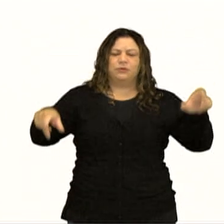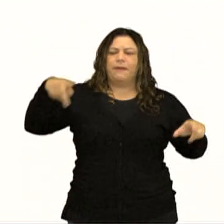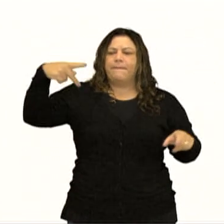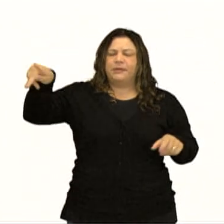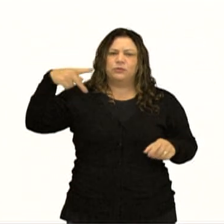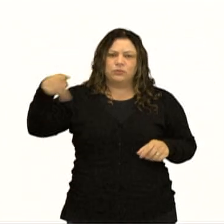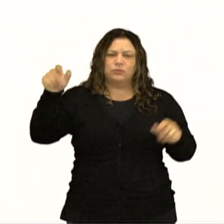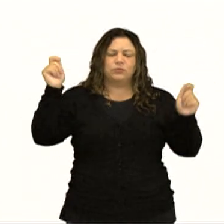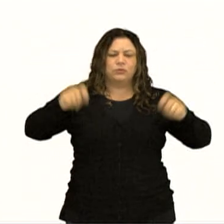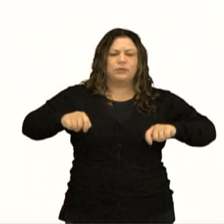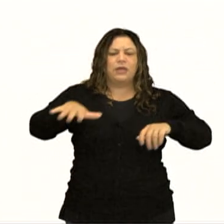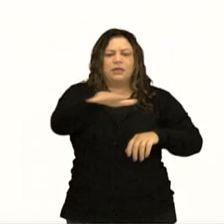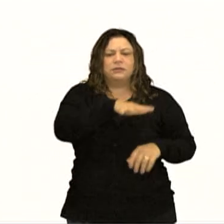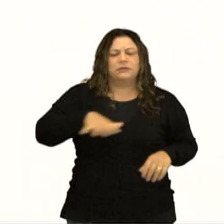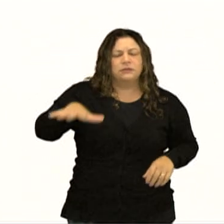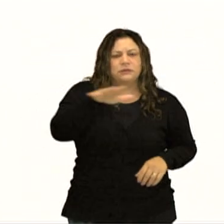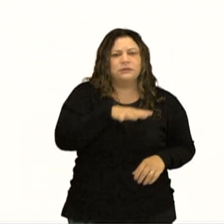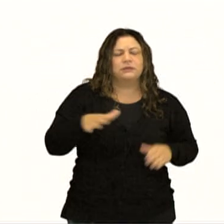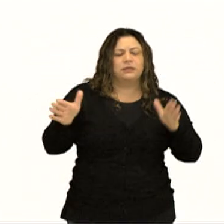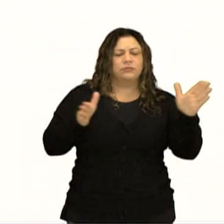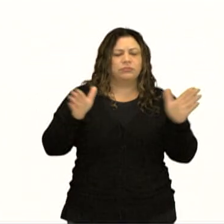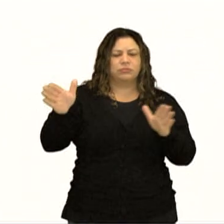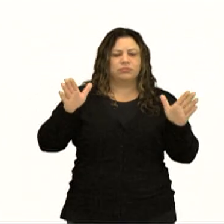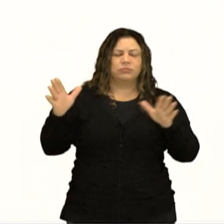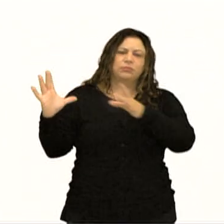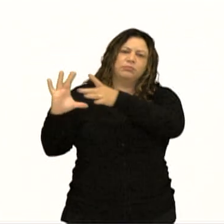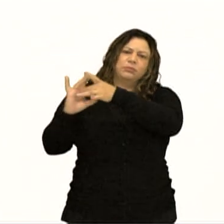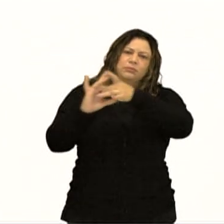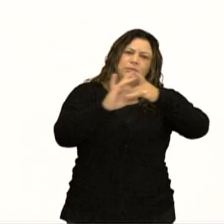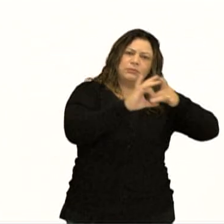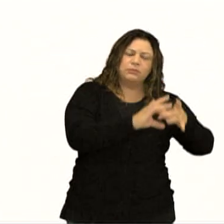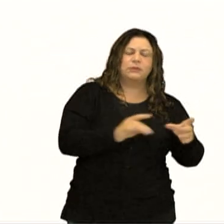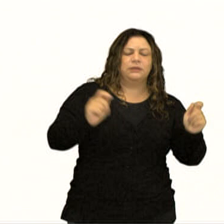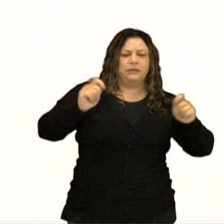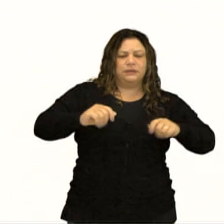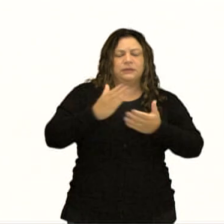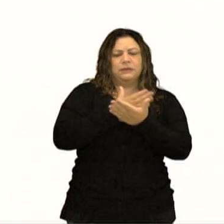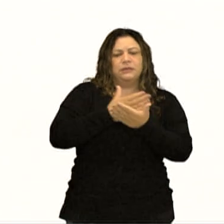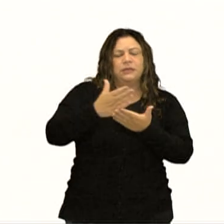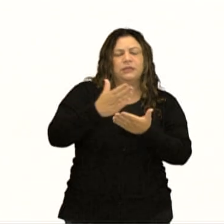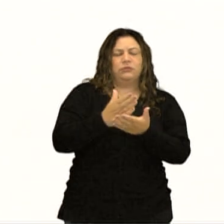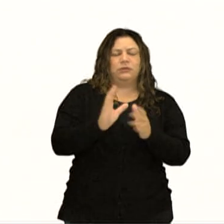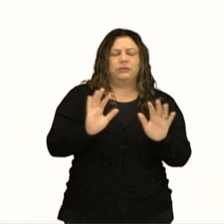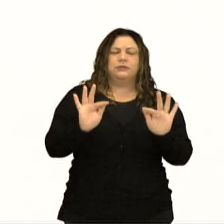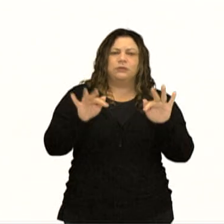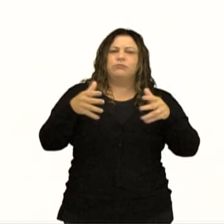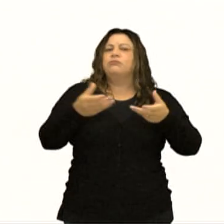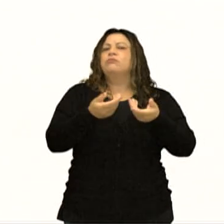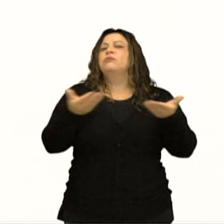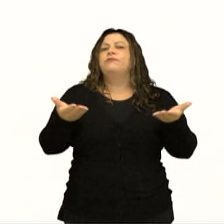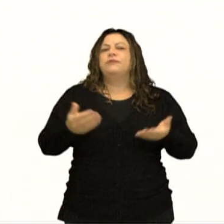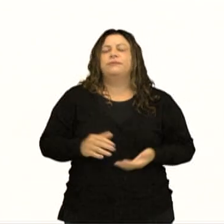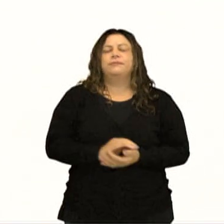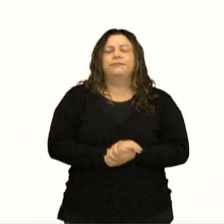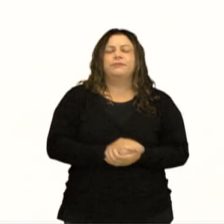espaço, tempo e o enredo, situação inicial, conflito, clímax e desfecho.